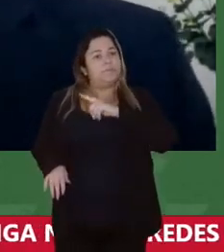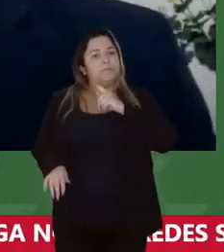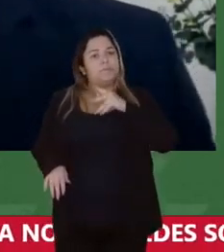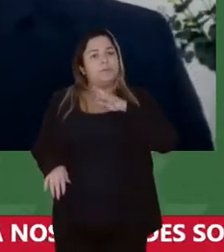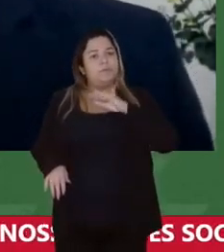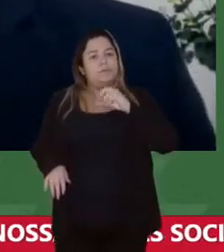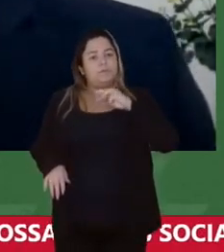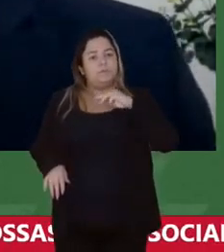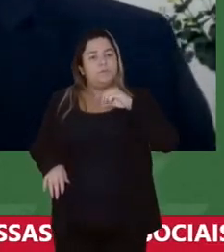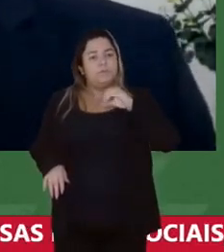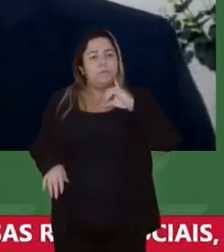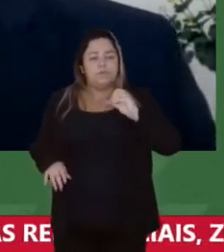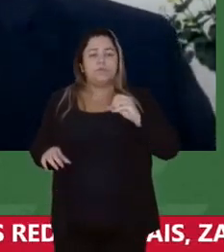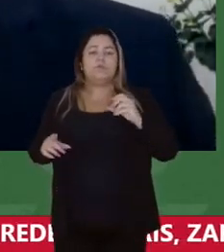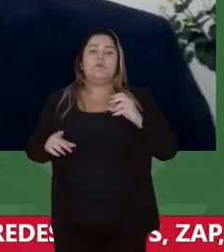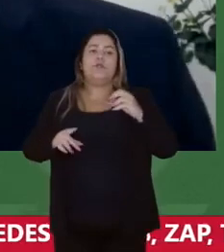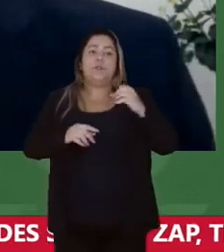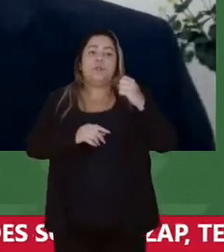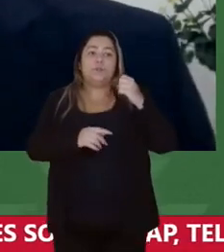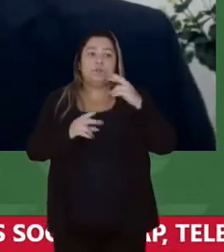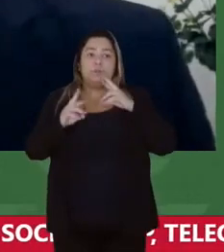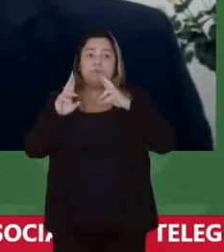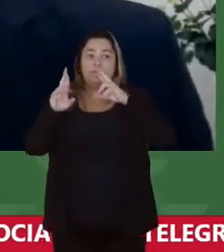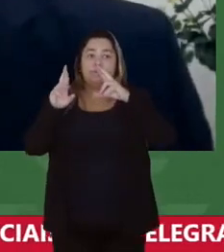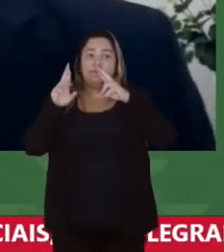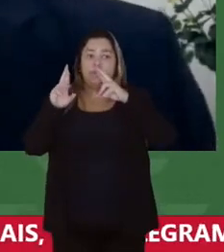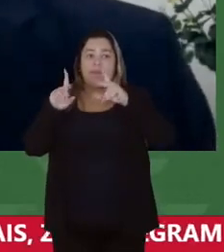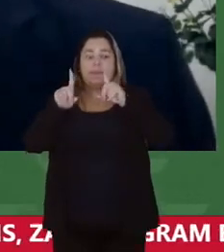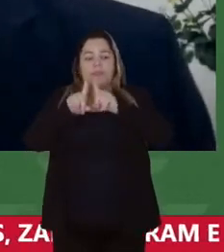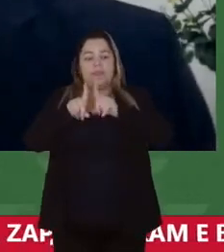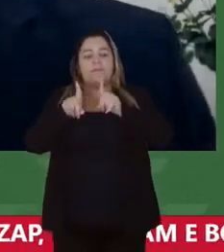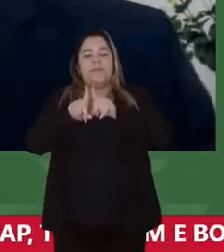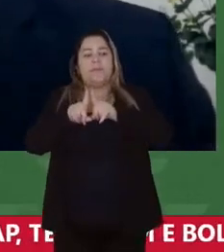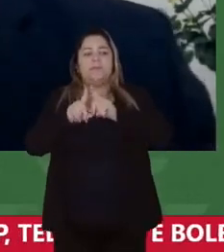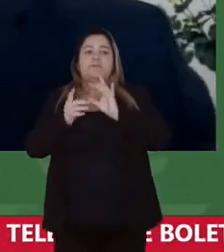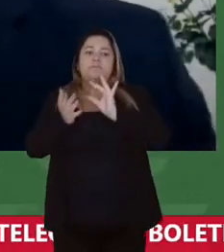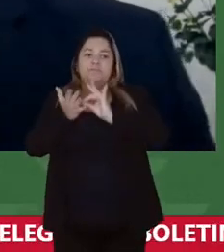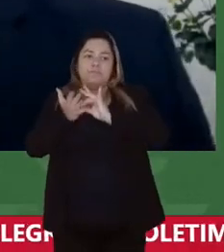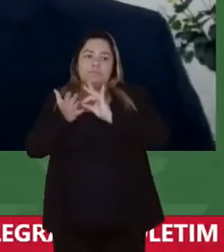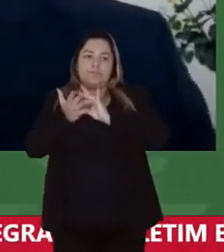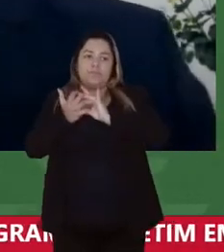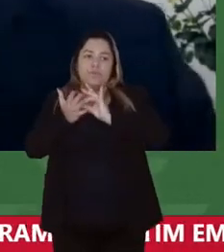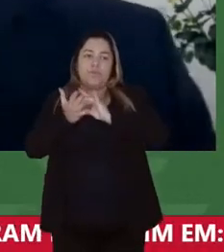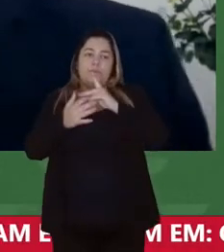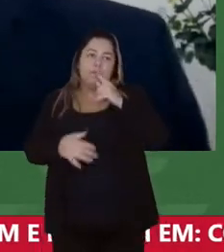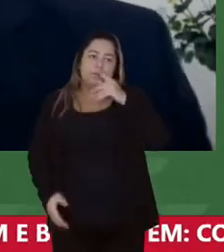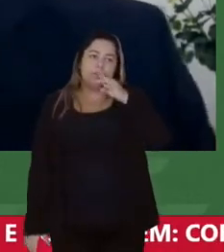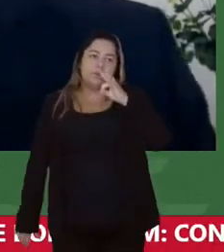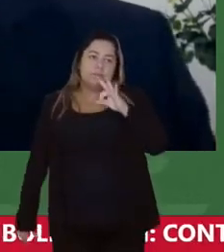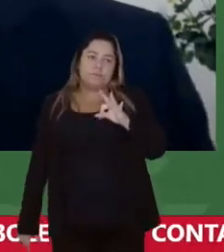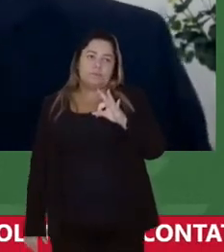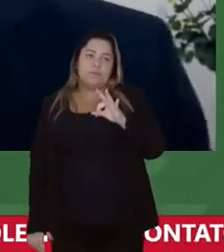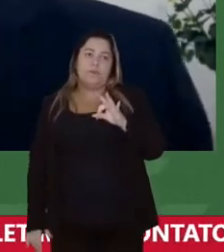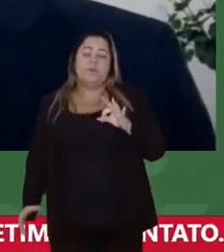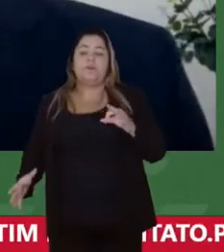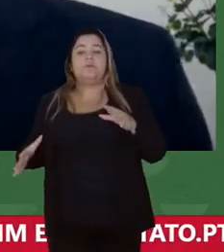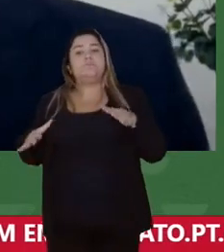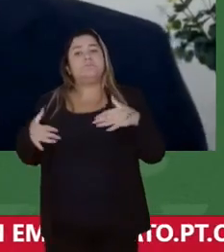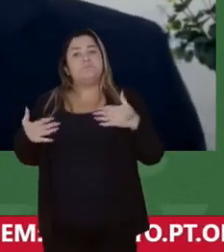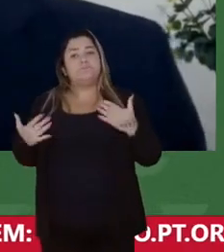luta, de resistência, de travessia, de esperança, é de fato o Partido dos Trabalhadores e das Trabalhadoras. Então,